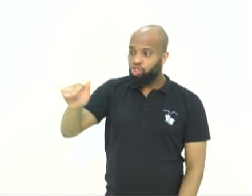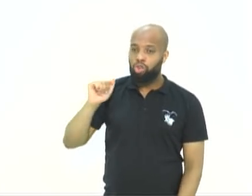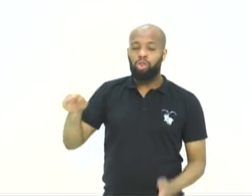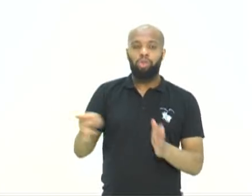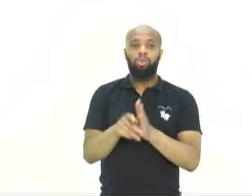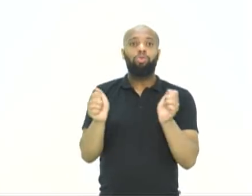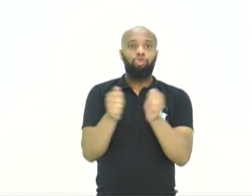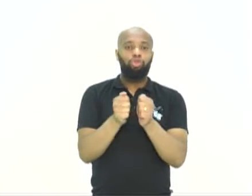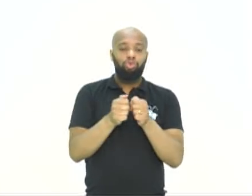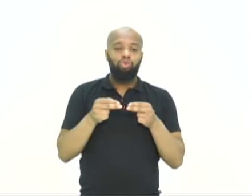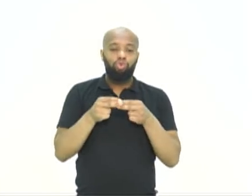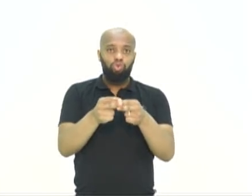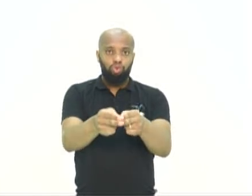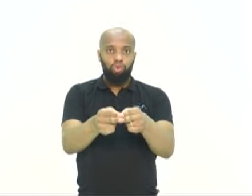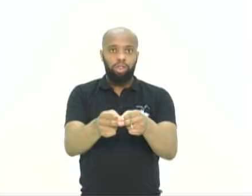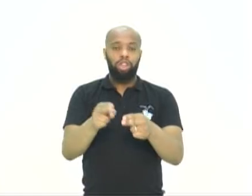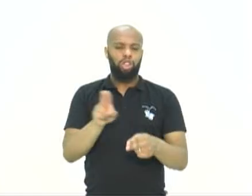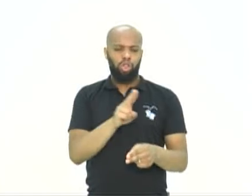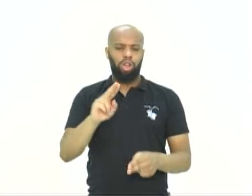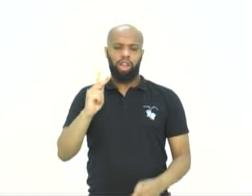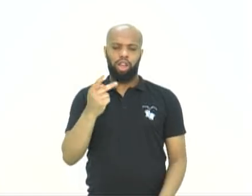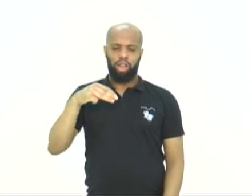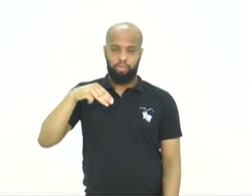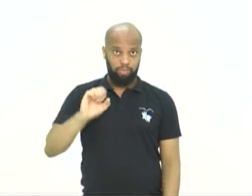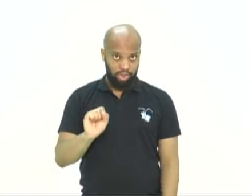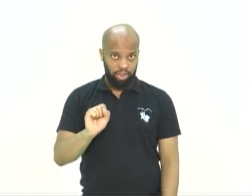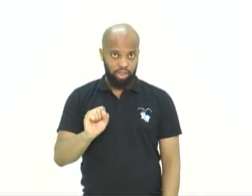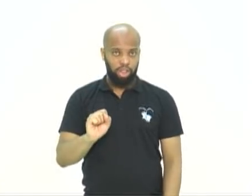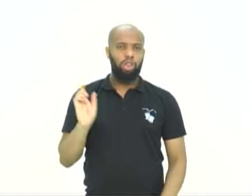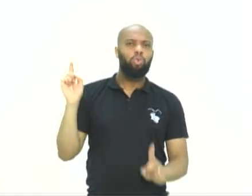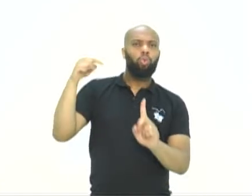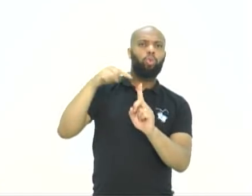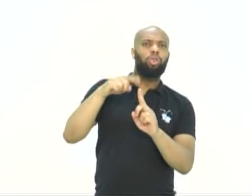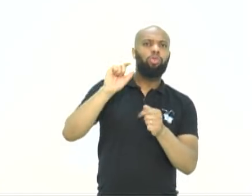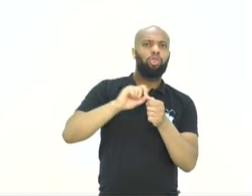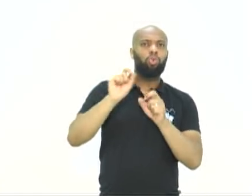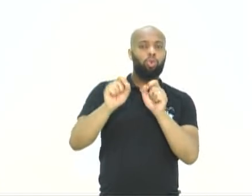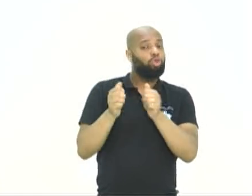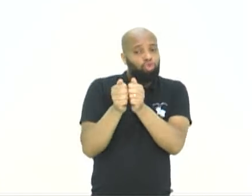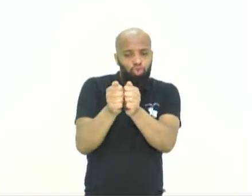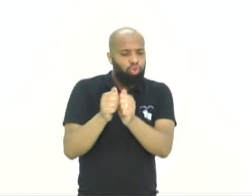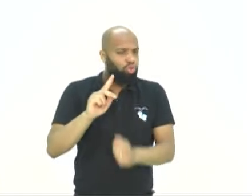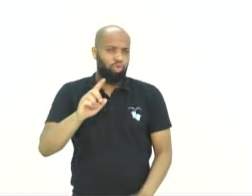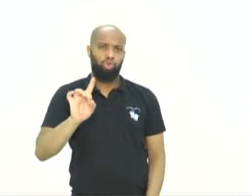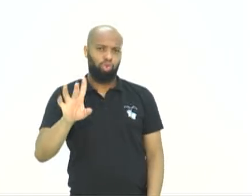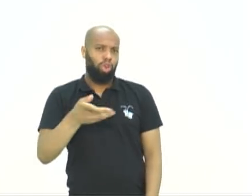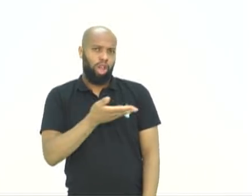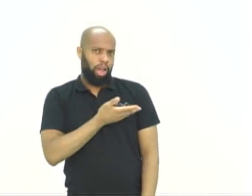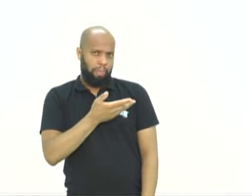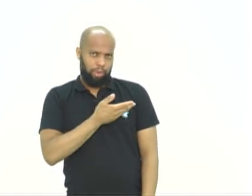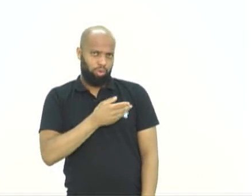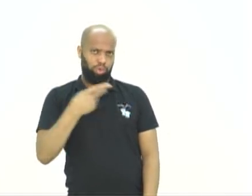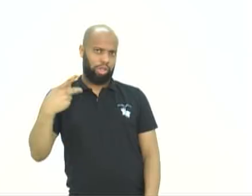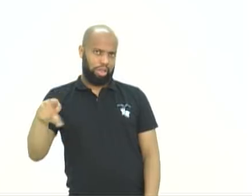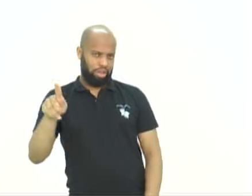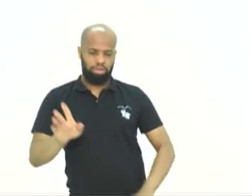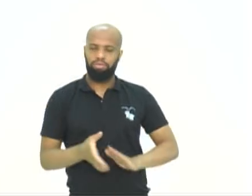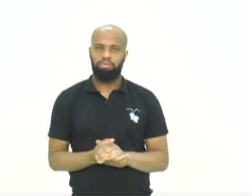da tripulação do HMS Beagle, com o objetivo de fazer companhia ao capitão Robert